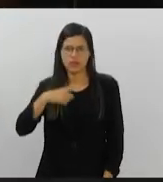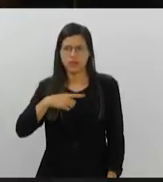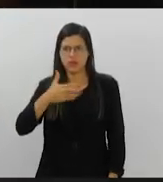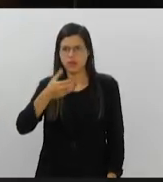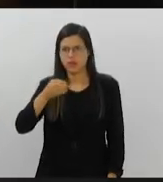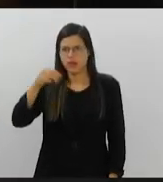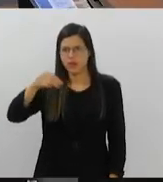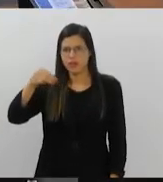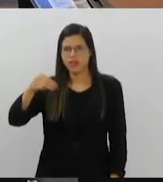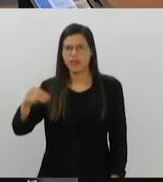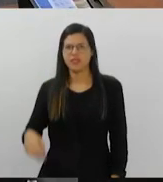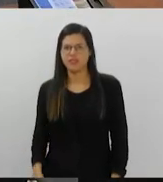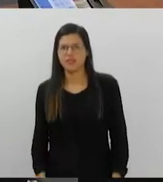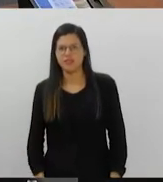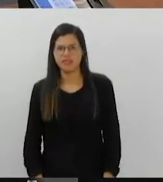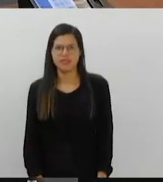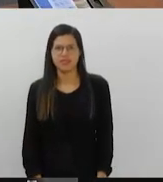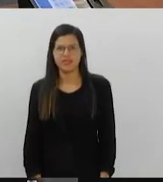10 minutos.